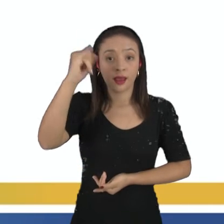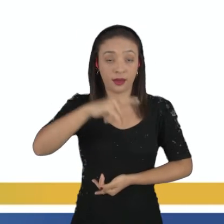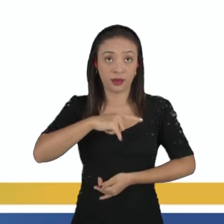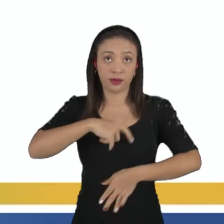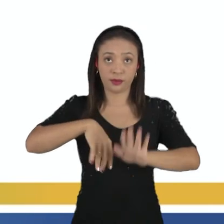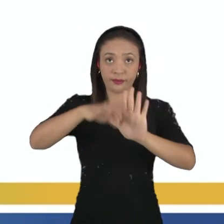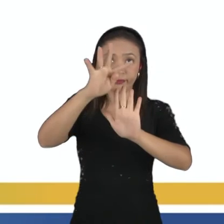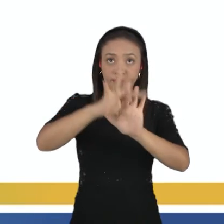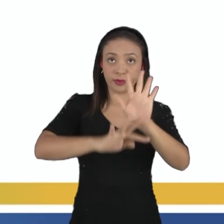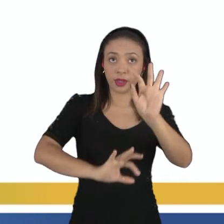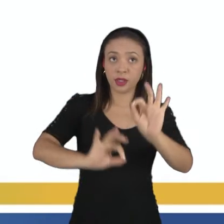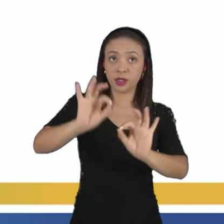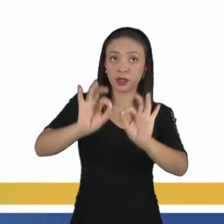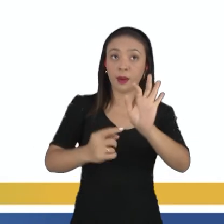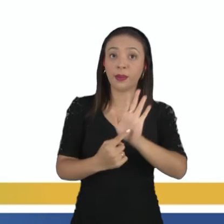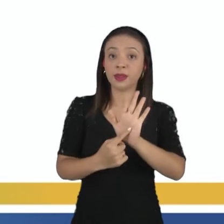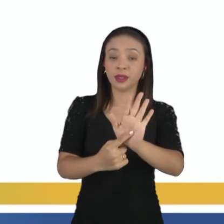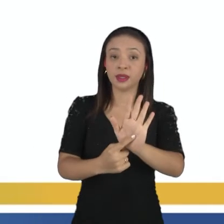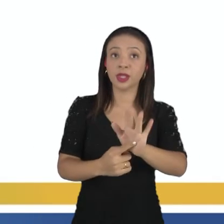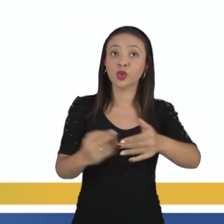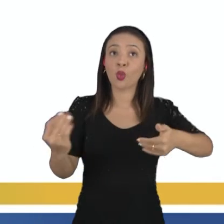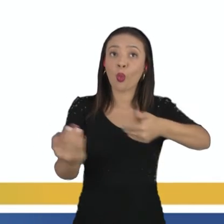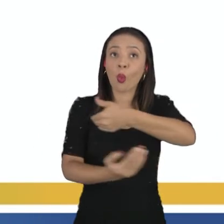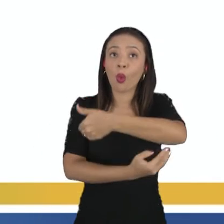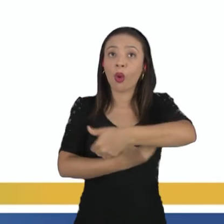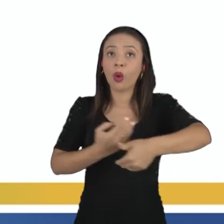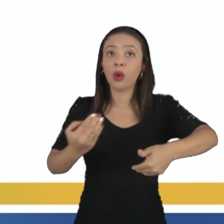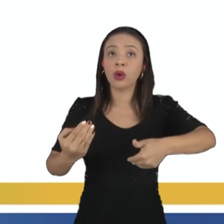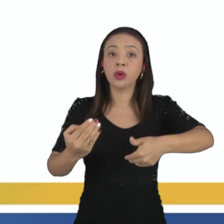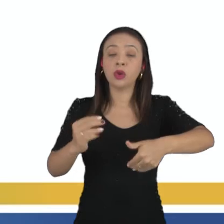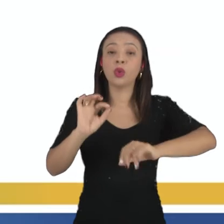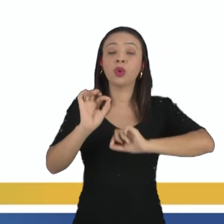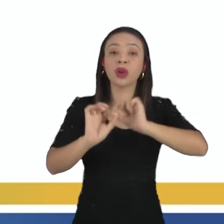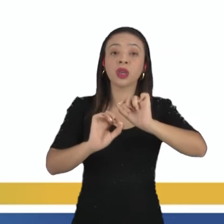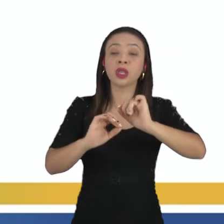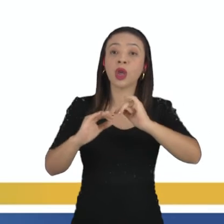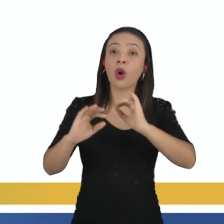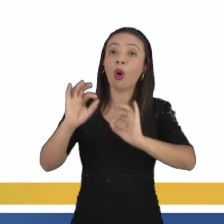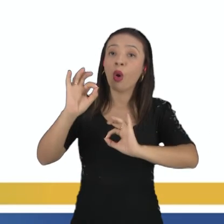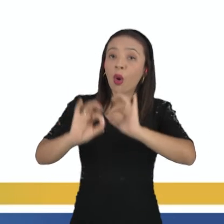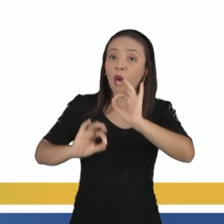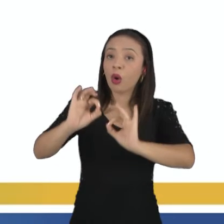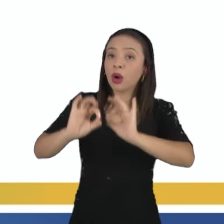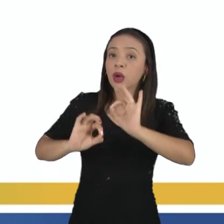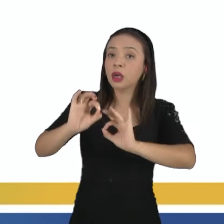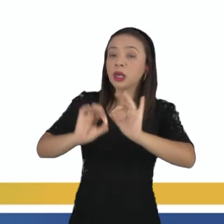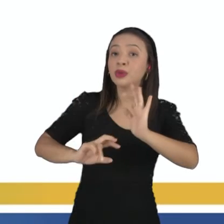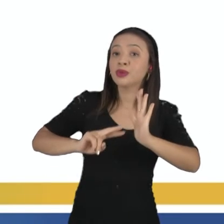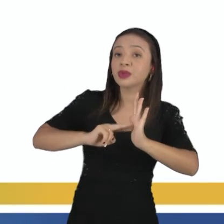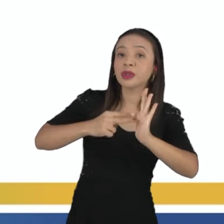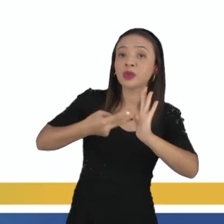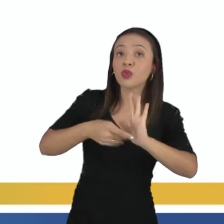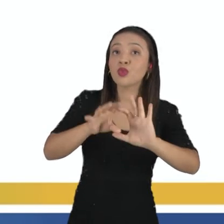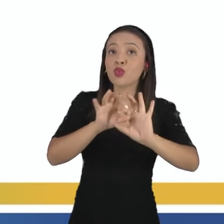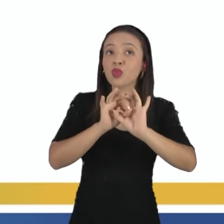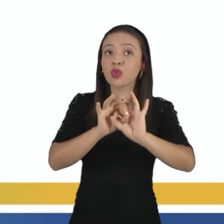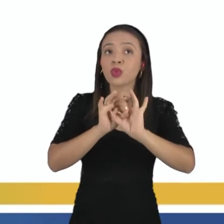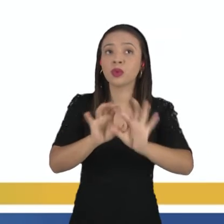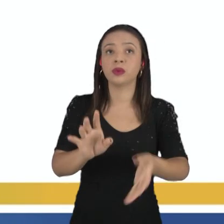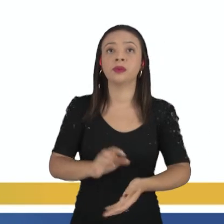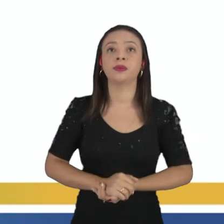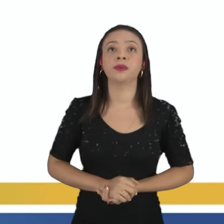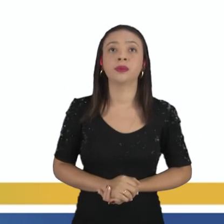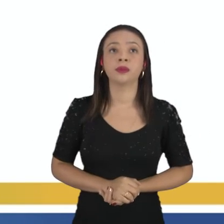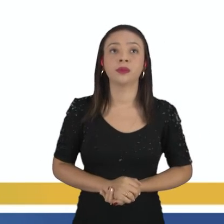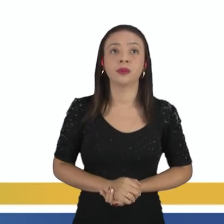se organizam estabelecendo as relações que atuam na construção do sentido. Ponto.